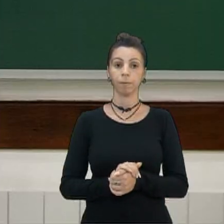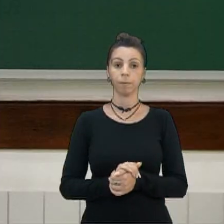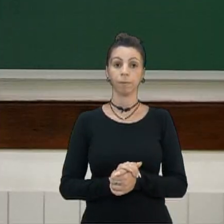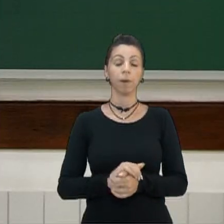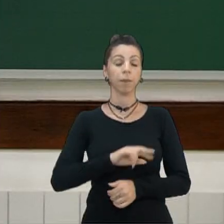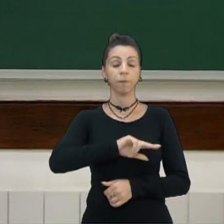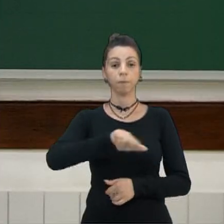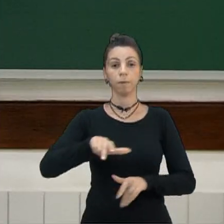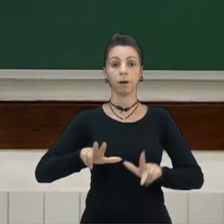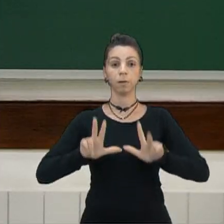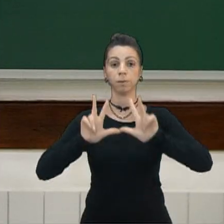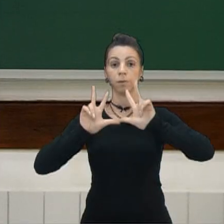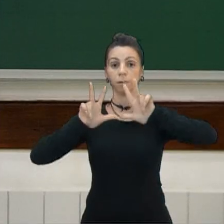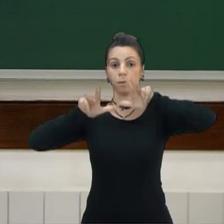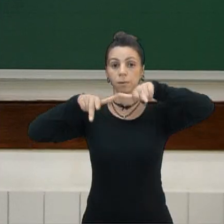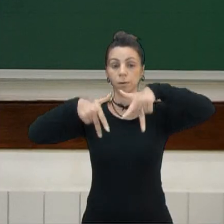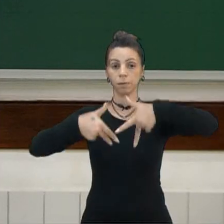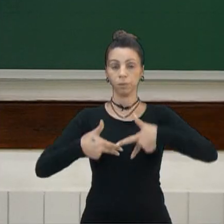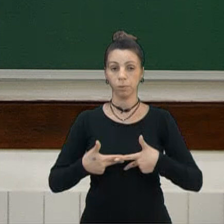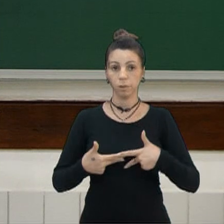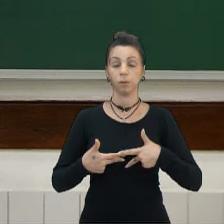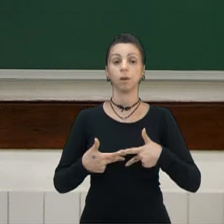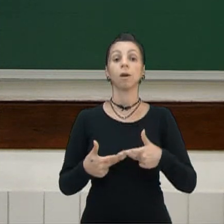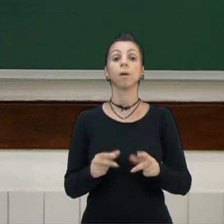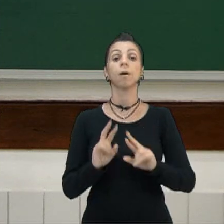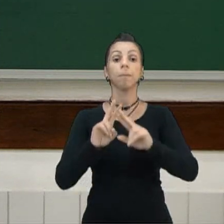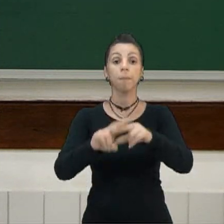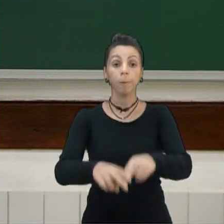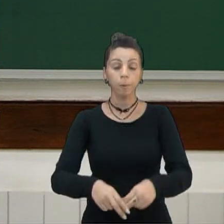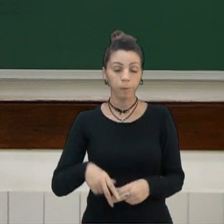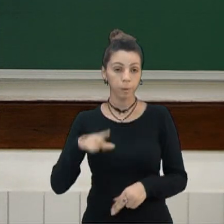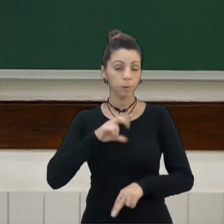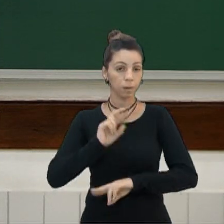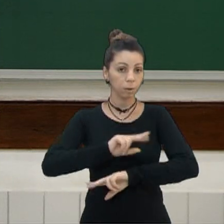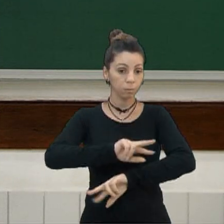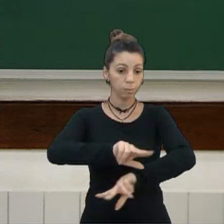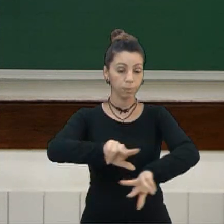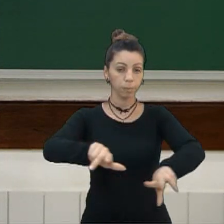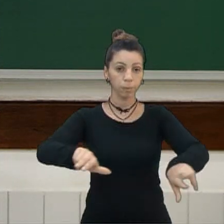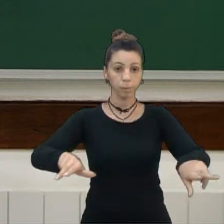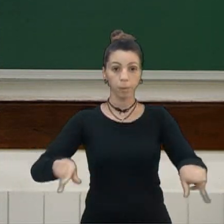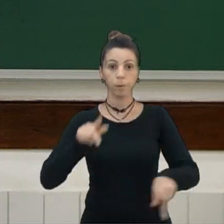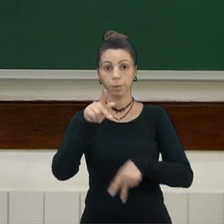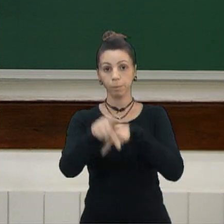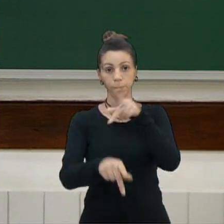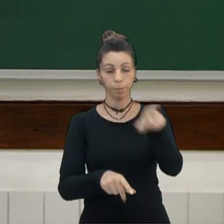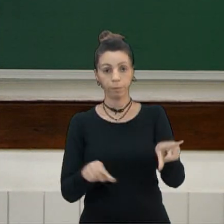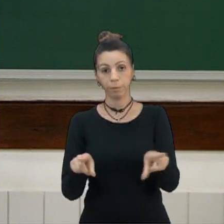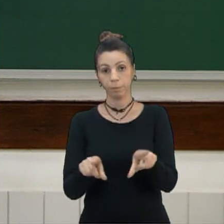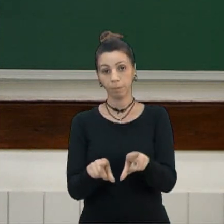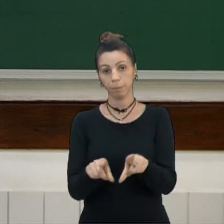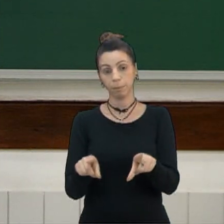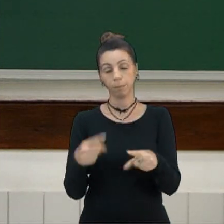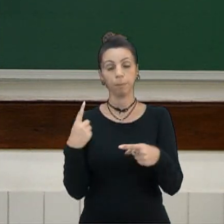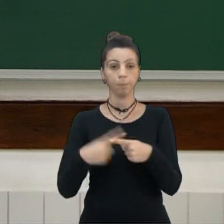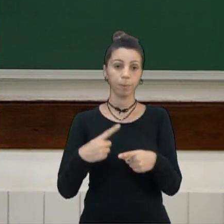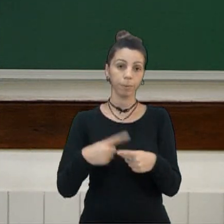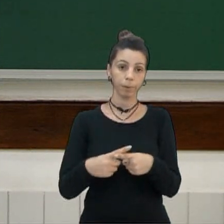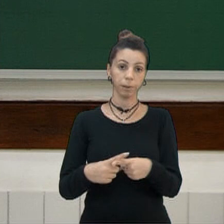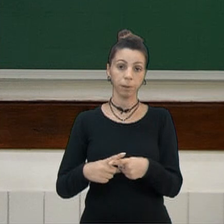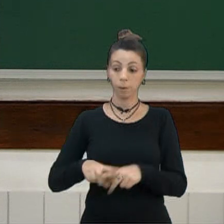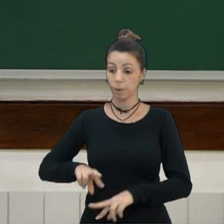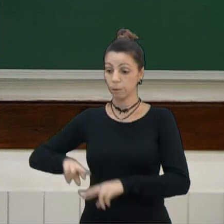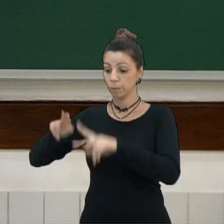que há uma certa diversidade de povos e diferentes origens, da mesma forma que há uma certa diversidade de culturas